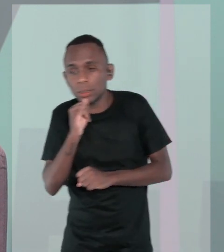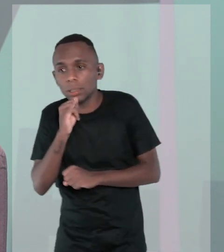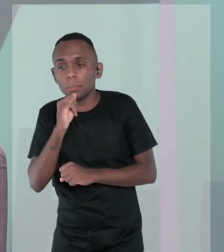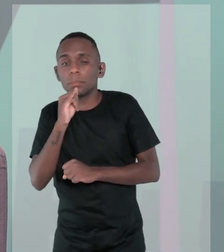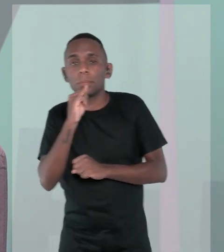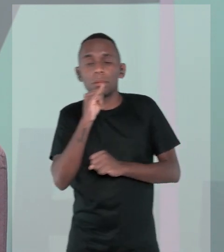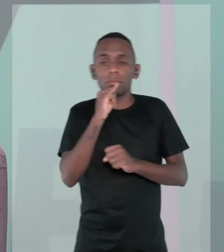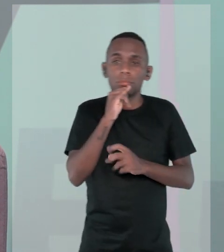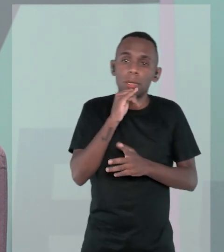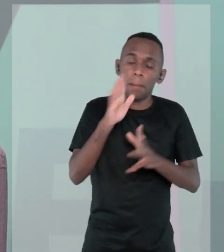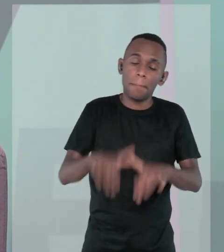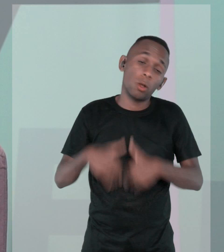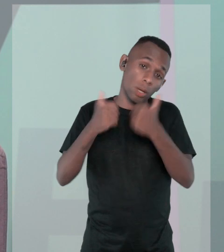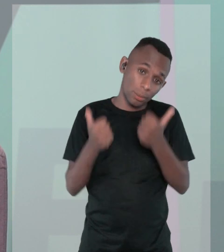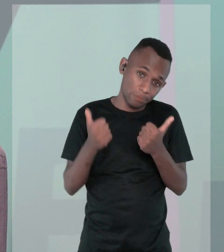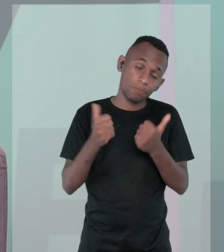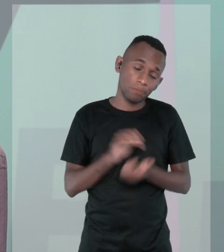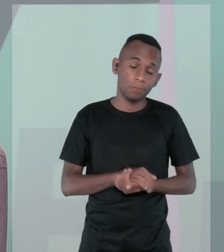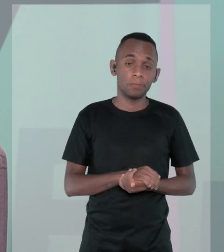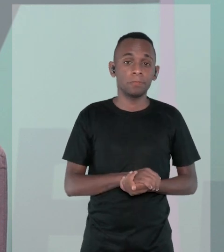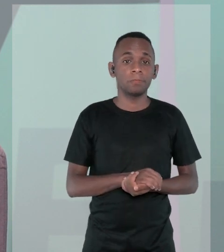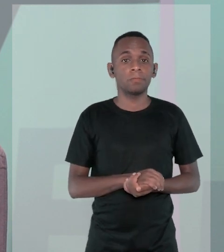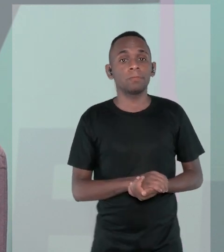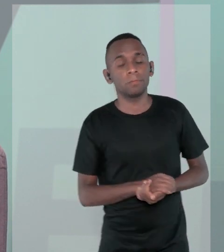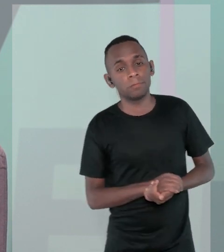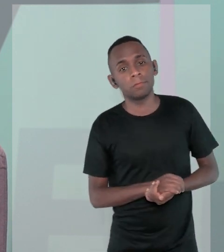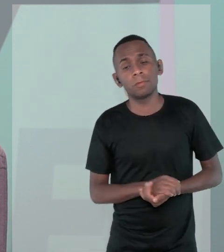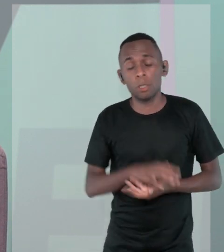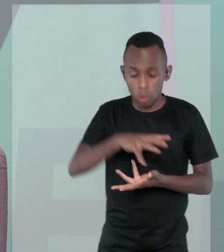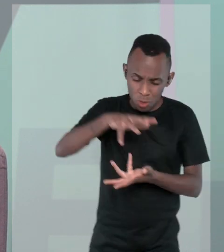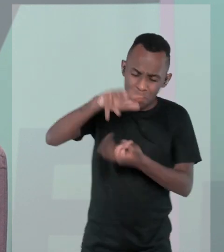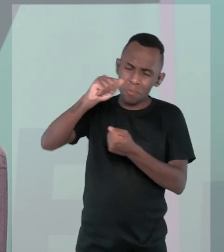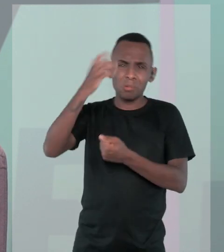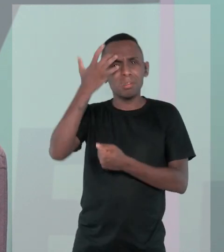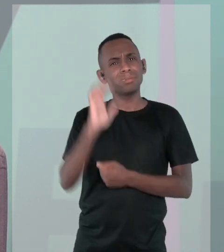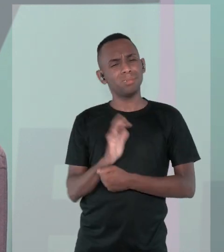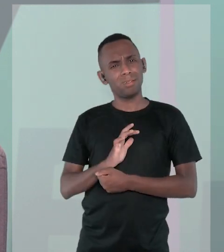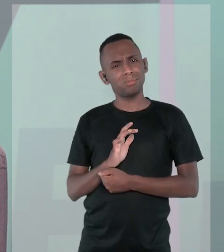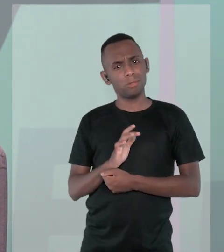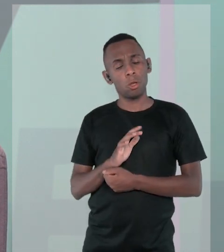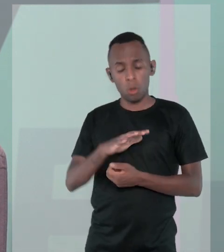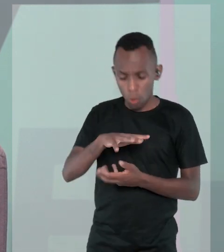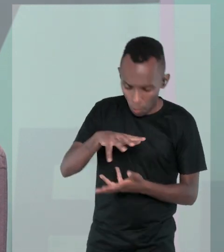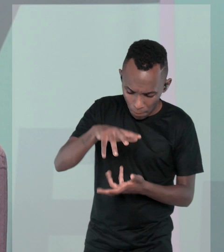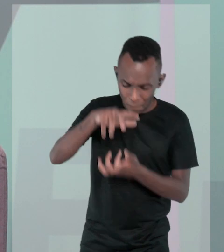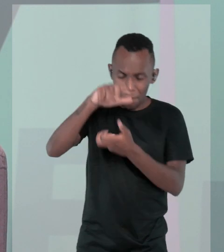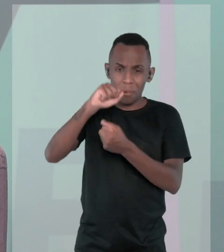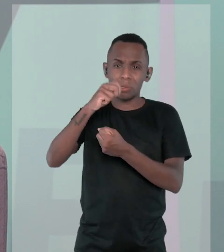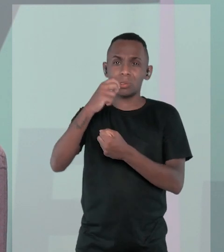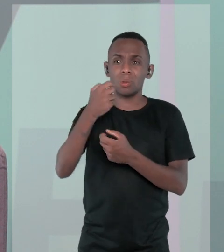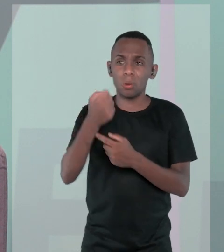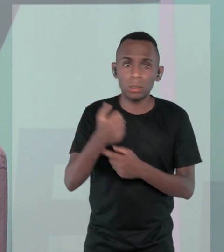régua? Melhora. E aí, trazendo para o mundo está esquisito. O mundo está à beira